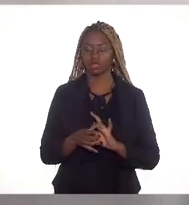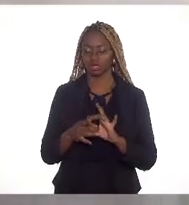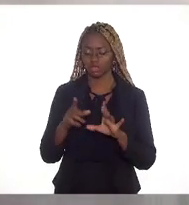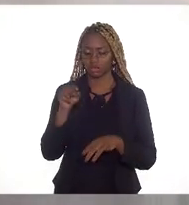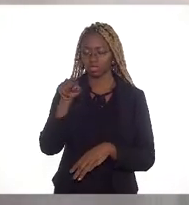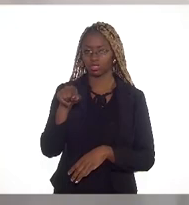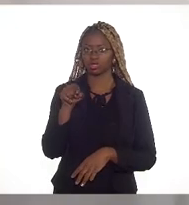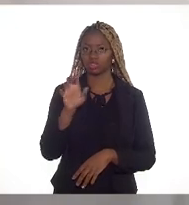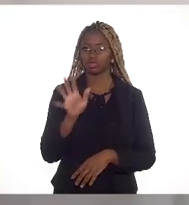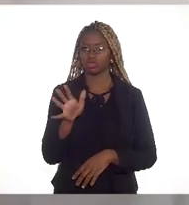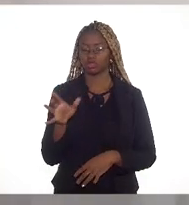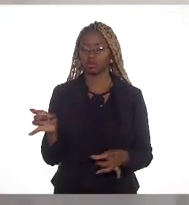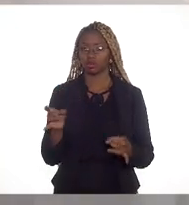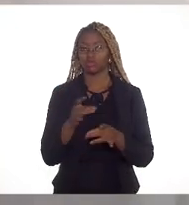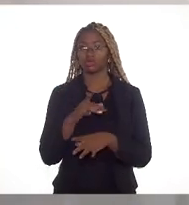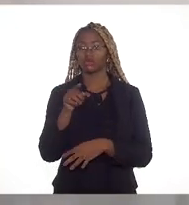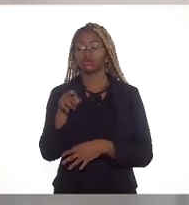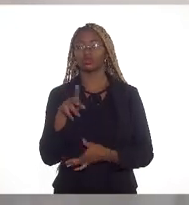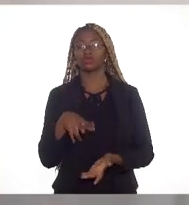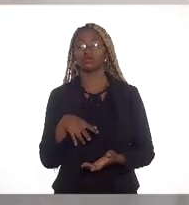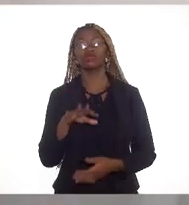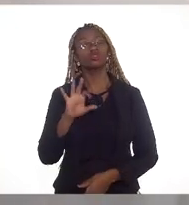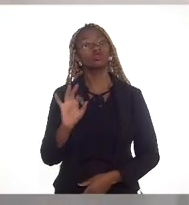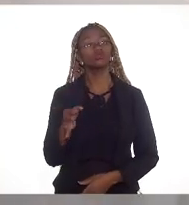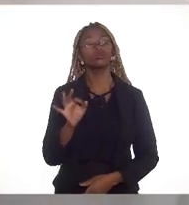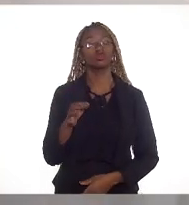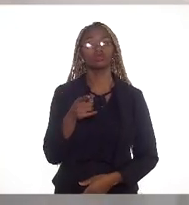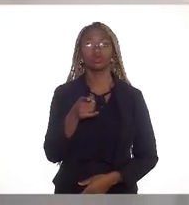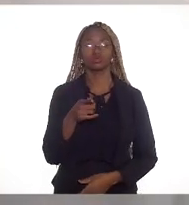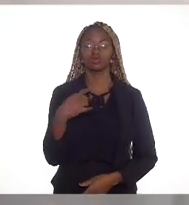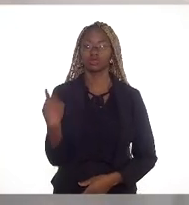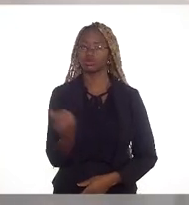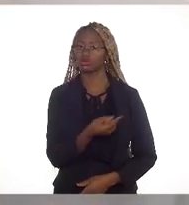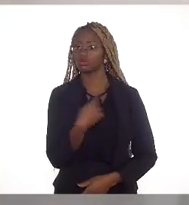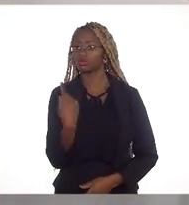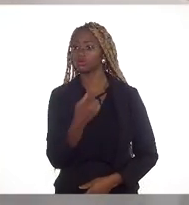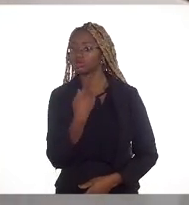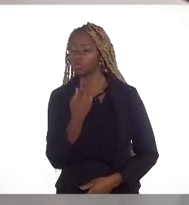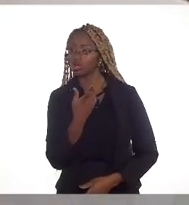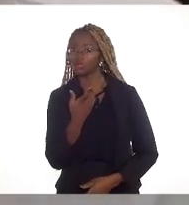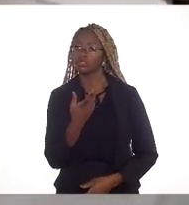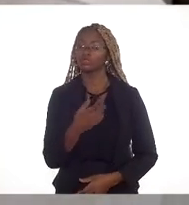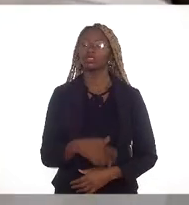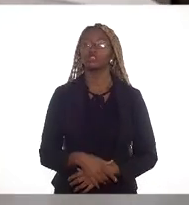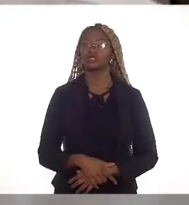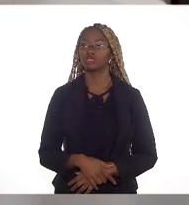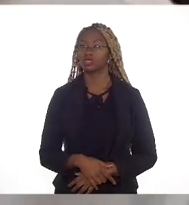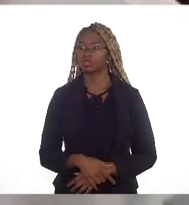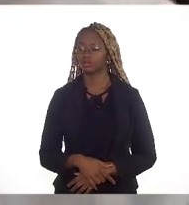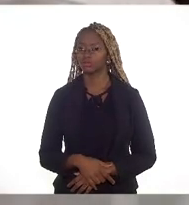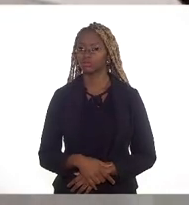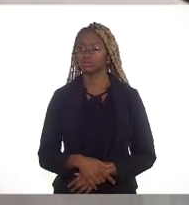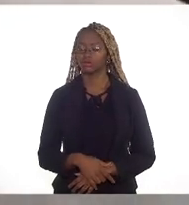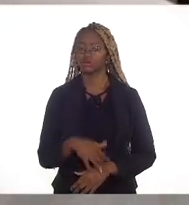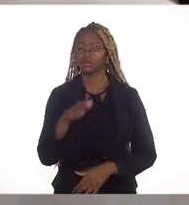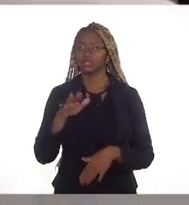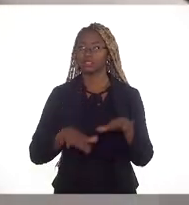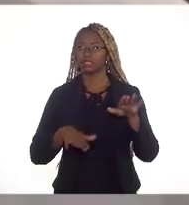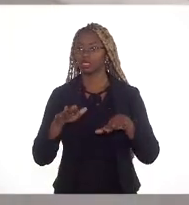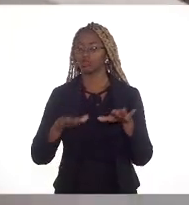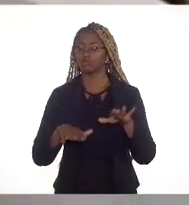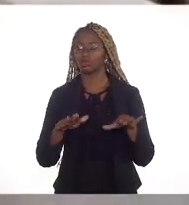consignado o fato de que nós estaríamos, de alguma forma, mesmo que não